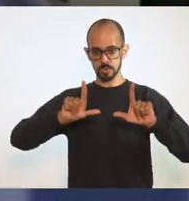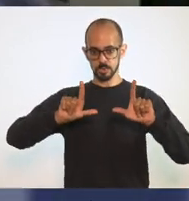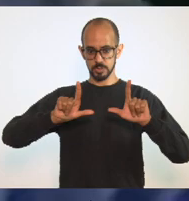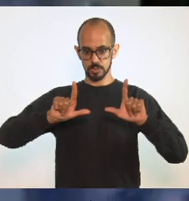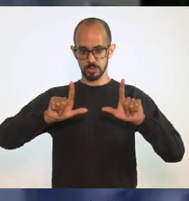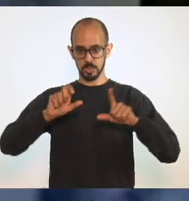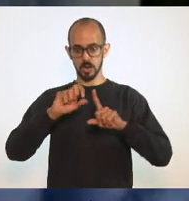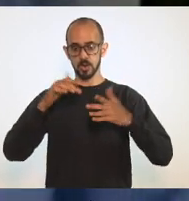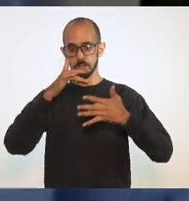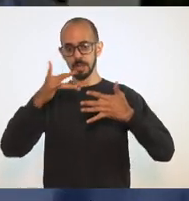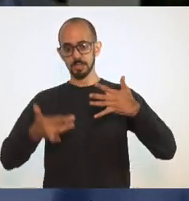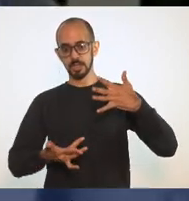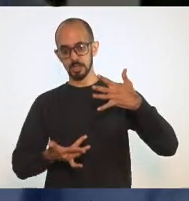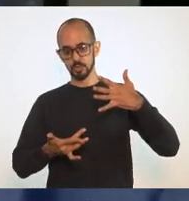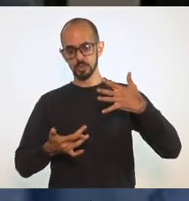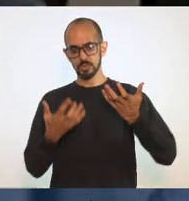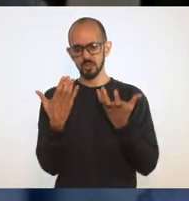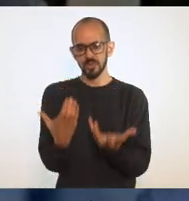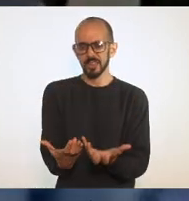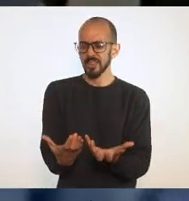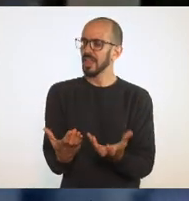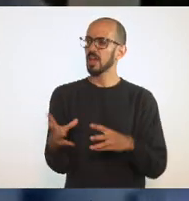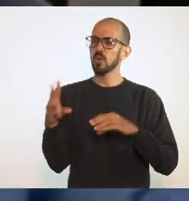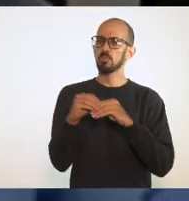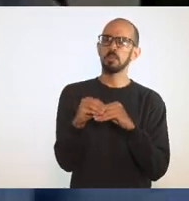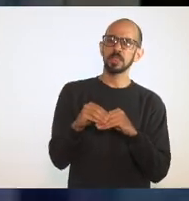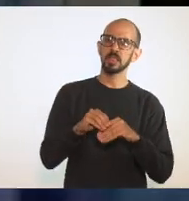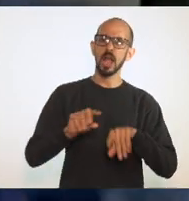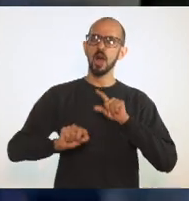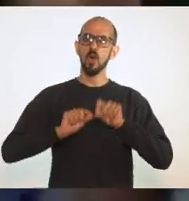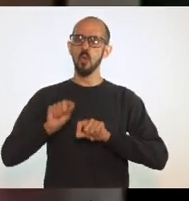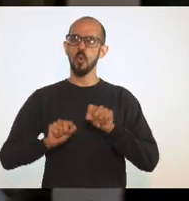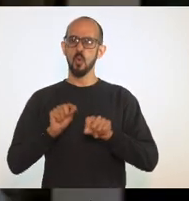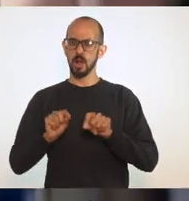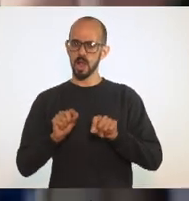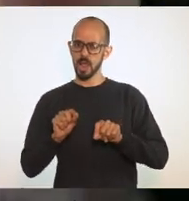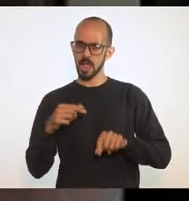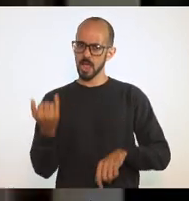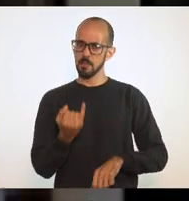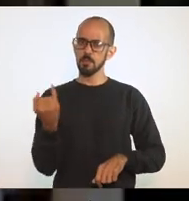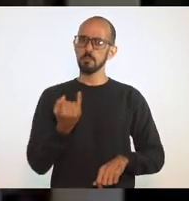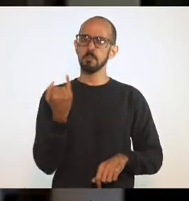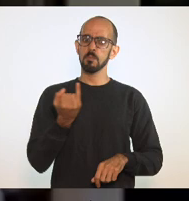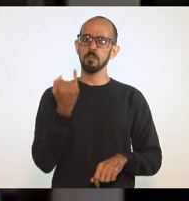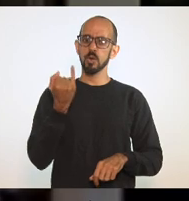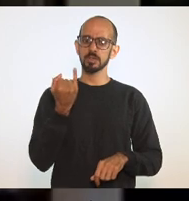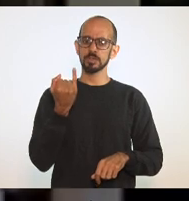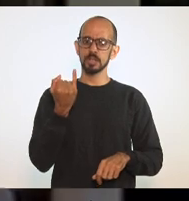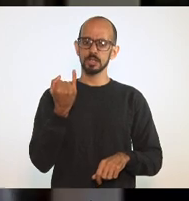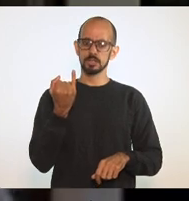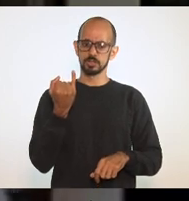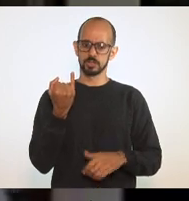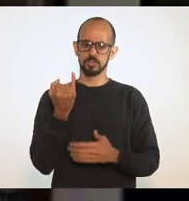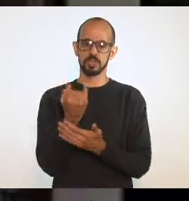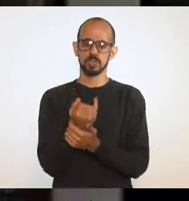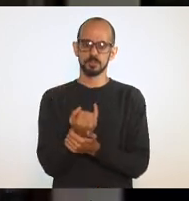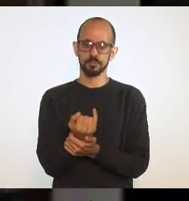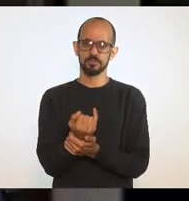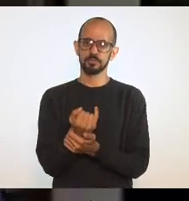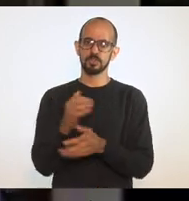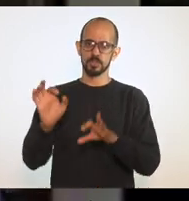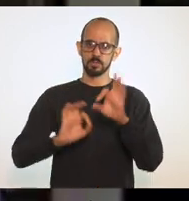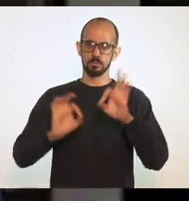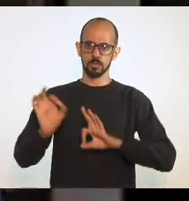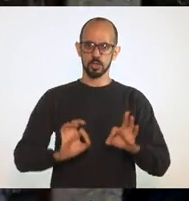redes sociais. Eu queria ressaltar na importância desse